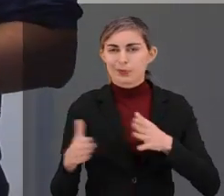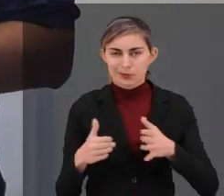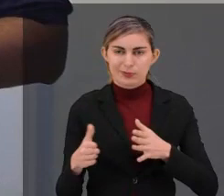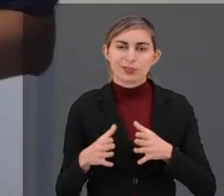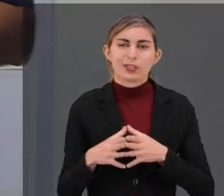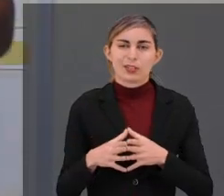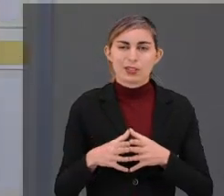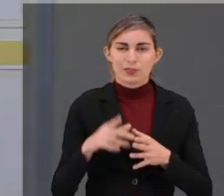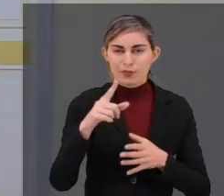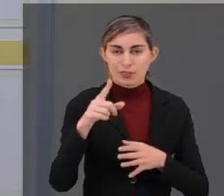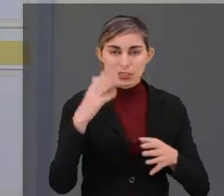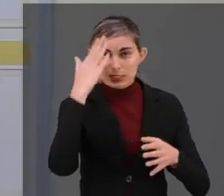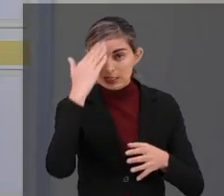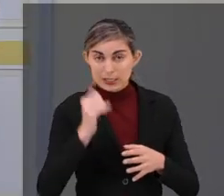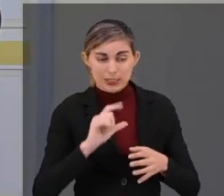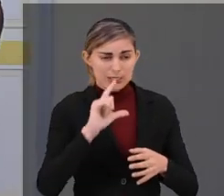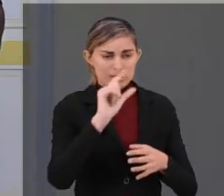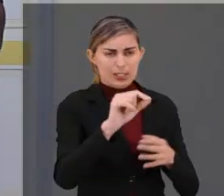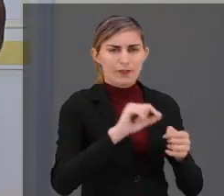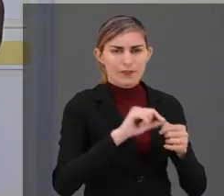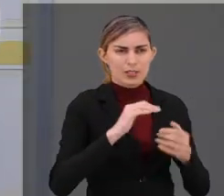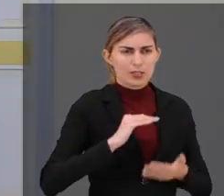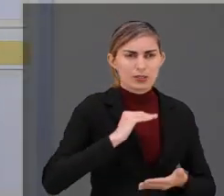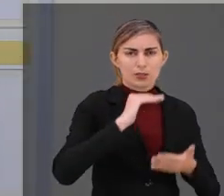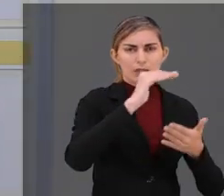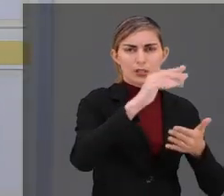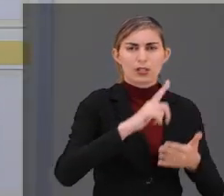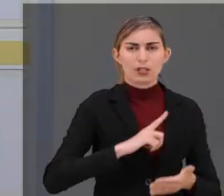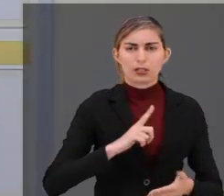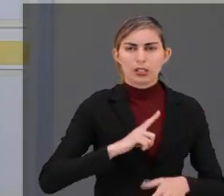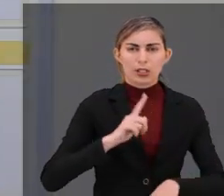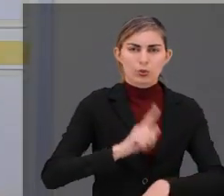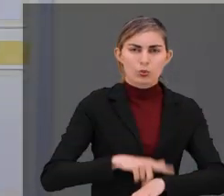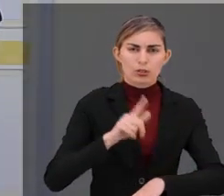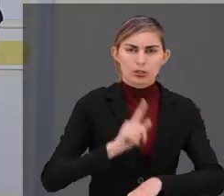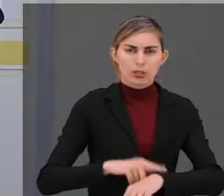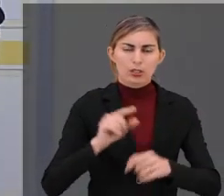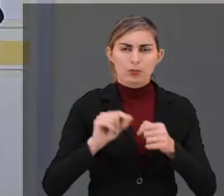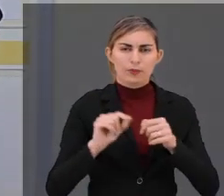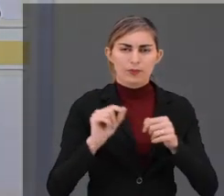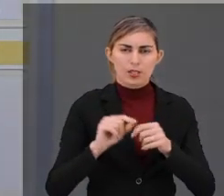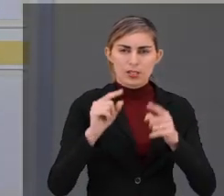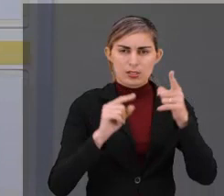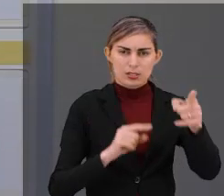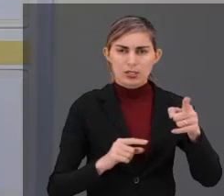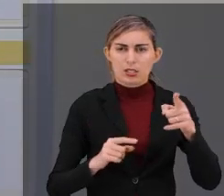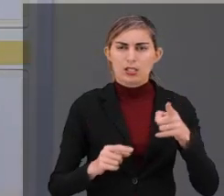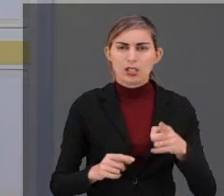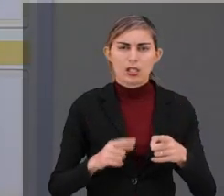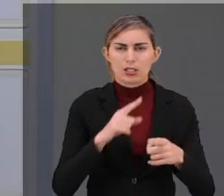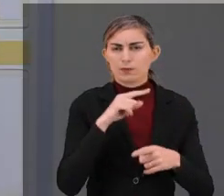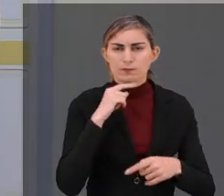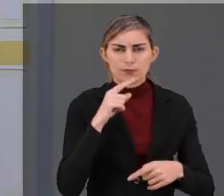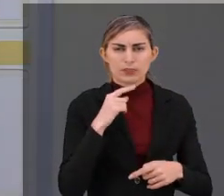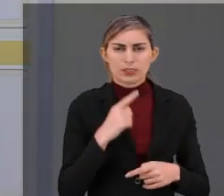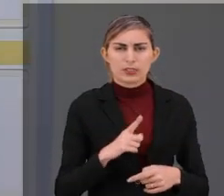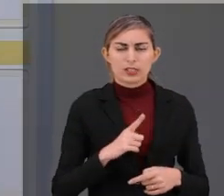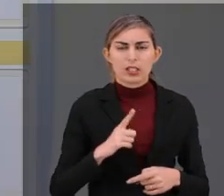do tempo. Você sair para fazer uma entrega e você tem um tempo exato para fazer aquela entrega. Isso. E aí você